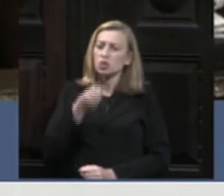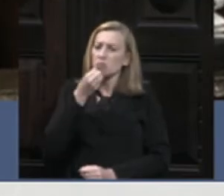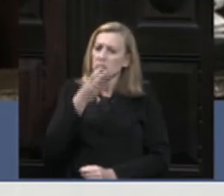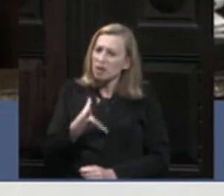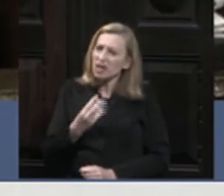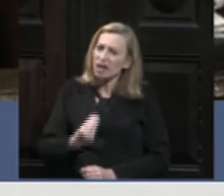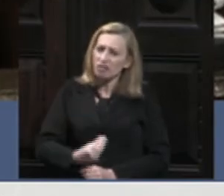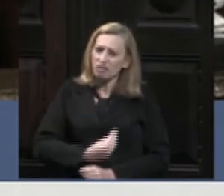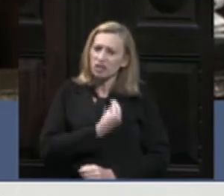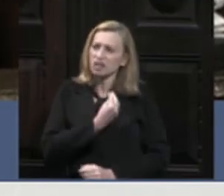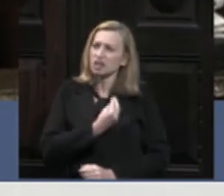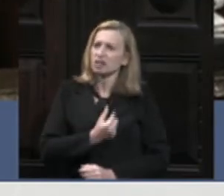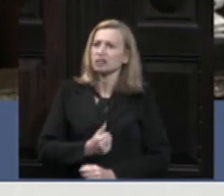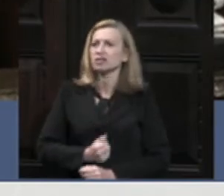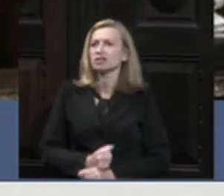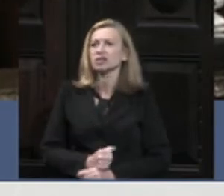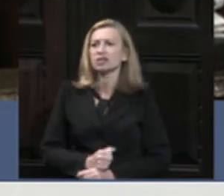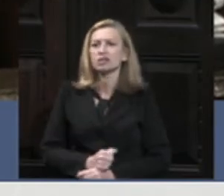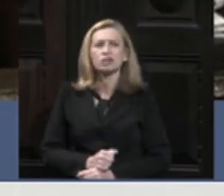vida